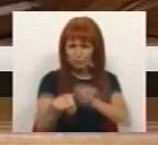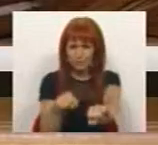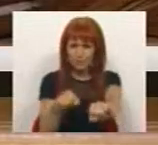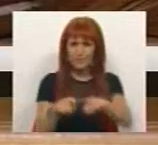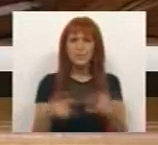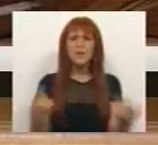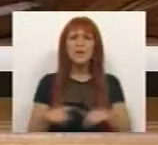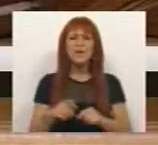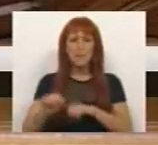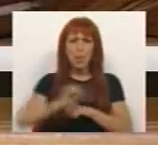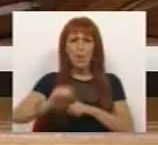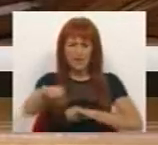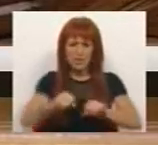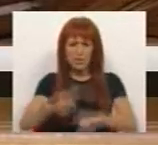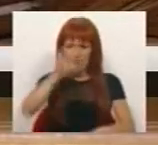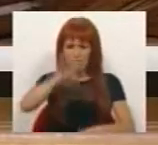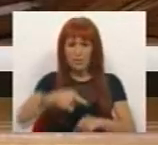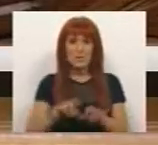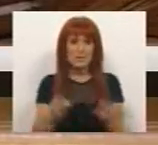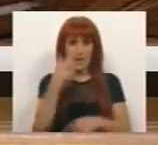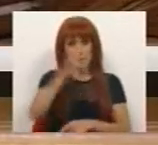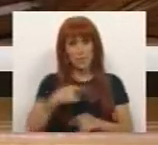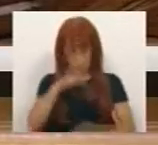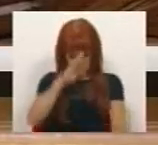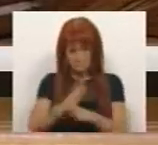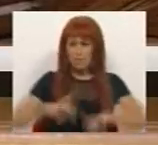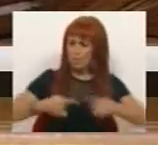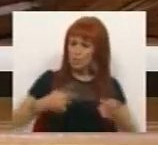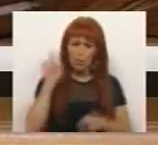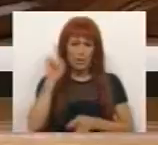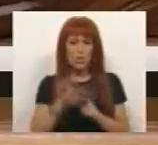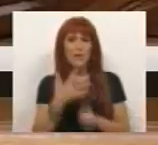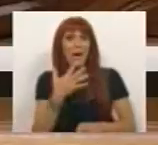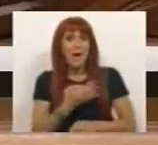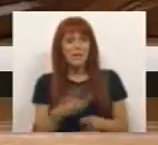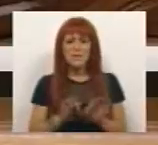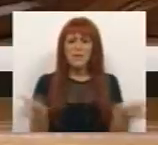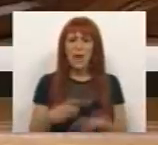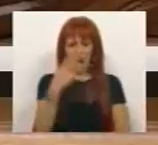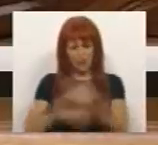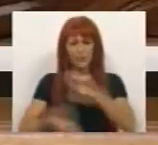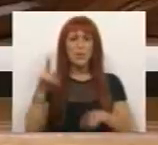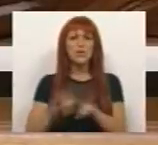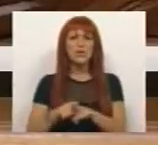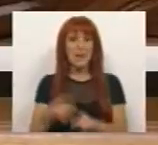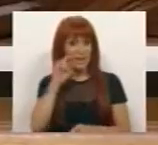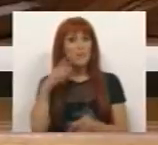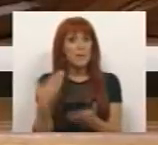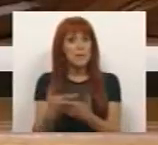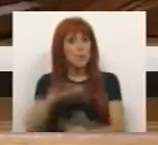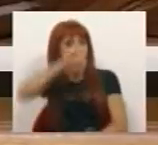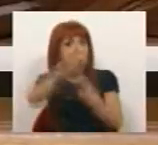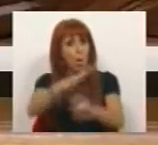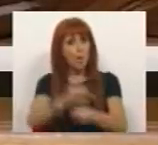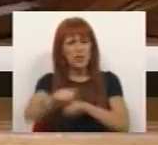fascista, contra a ditadura fascista, tanto como cidadão empenhado nos valores em que acreditava, como enquanto advogado na defesa